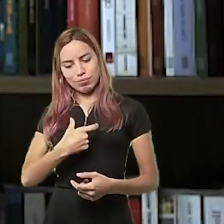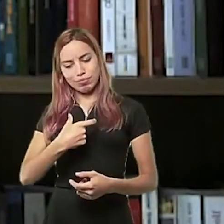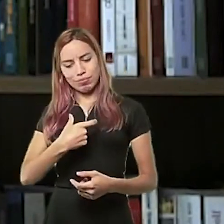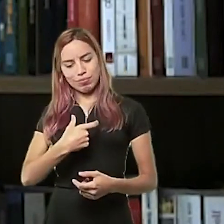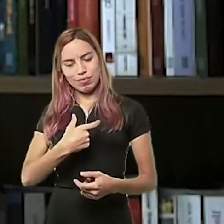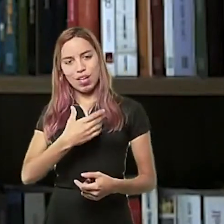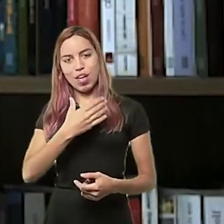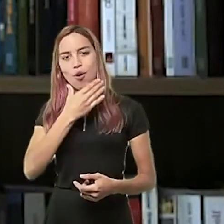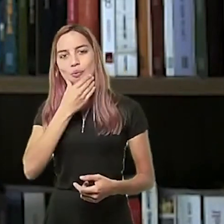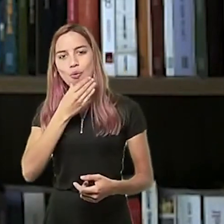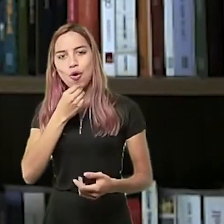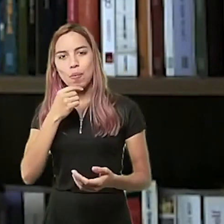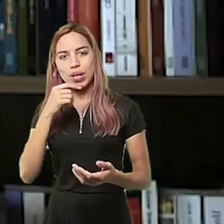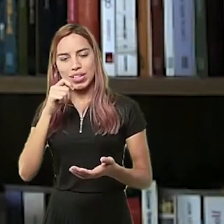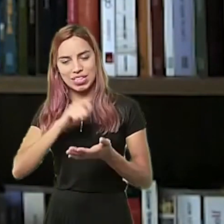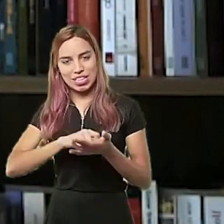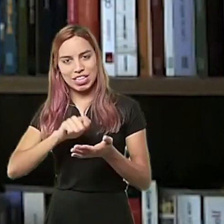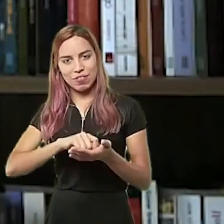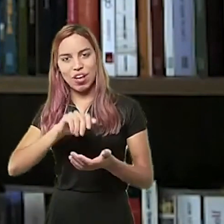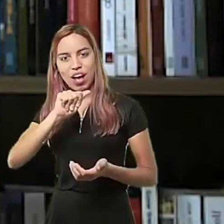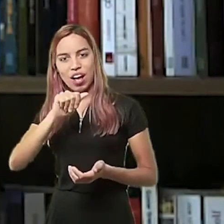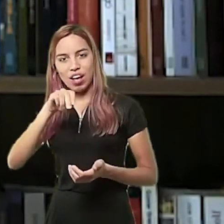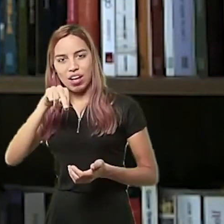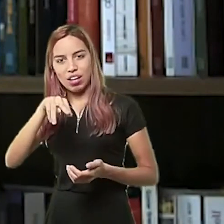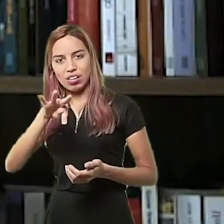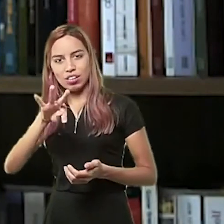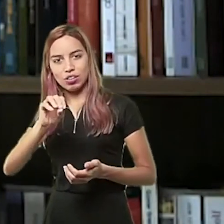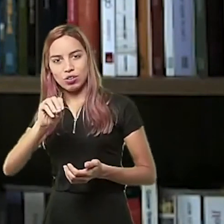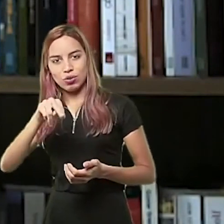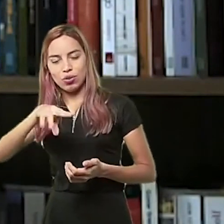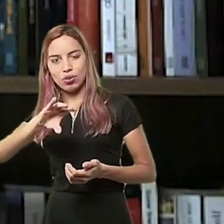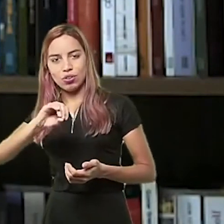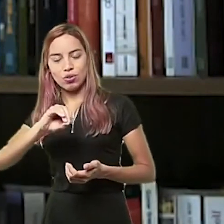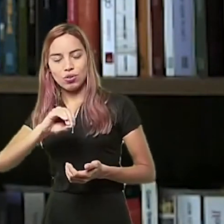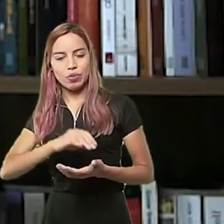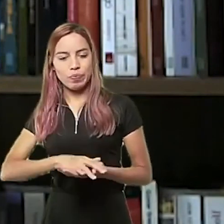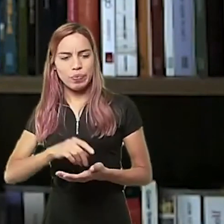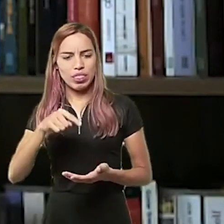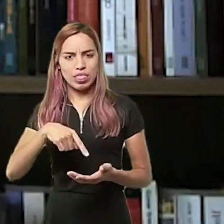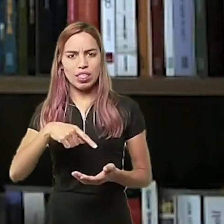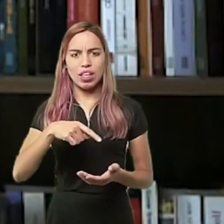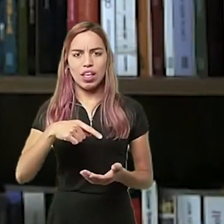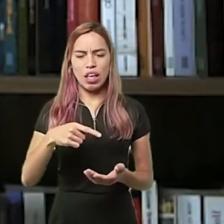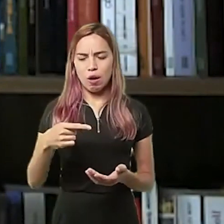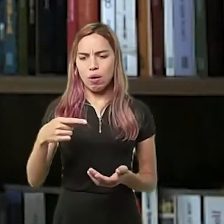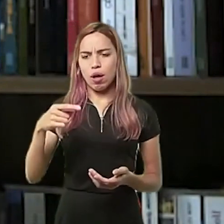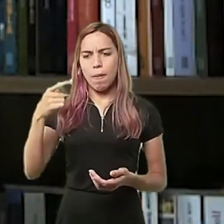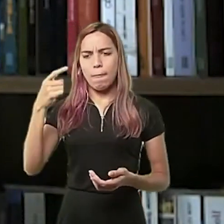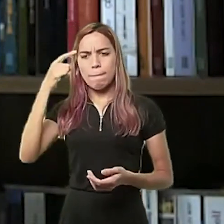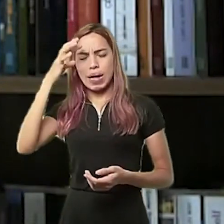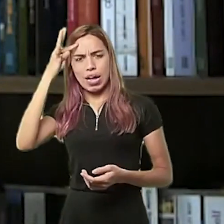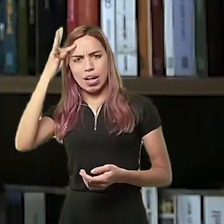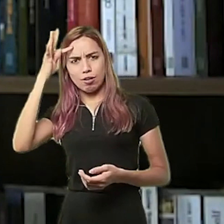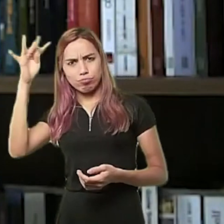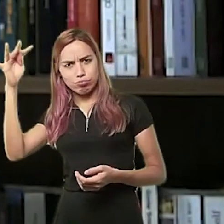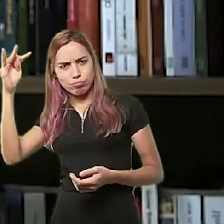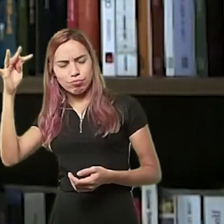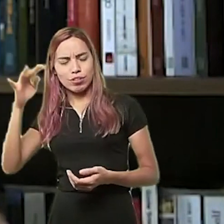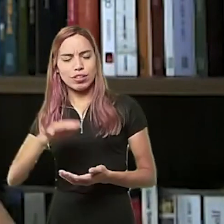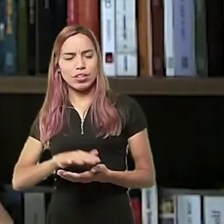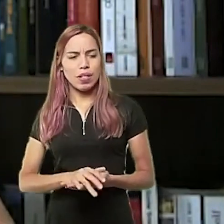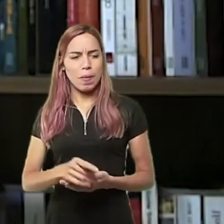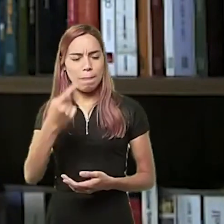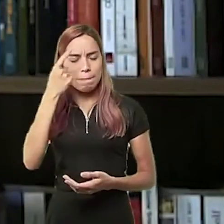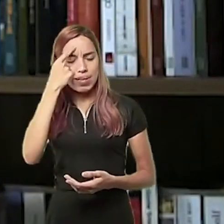texto, ele ali pensava, ele era um grande crítico, né, um grande teórico, um pensador da literatura,